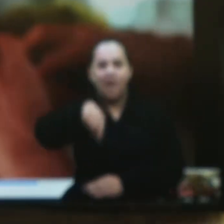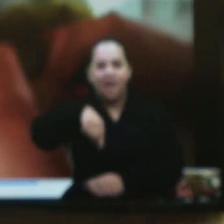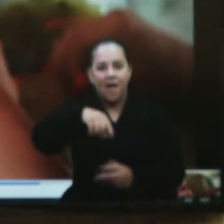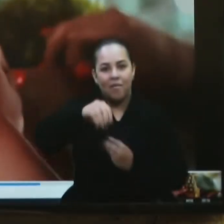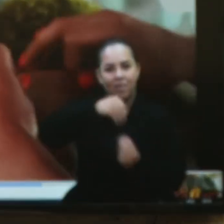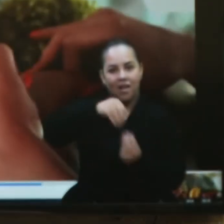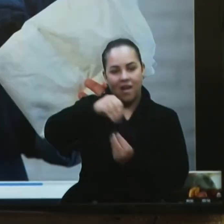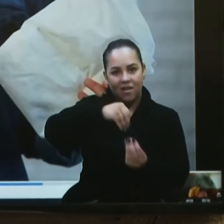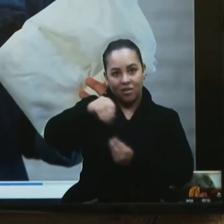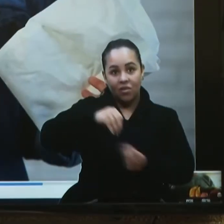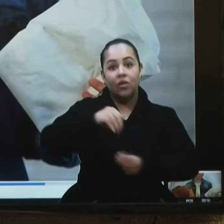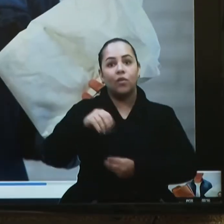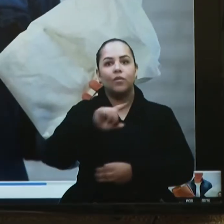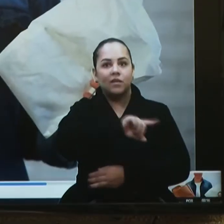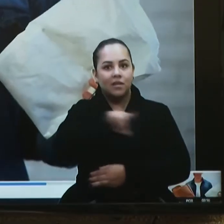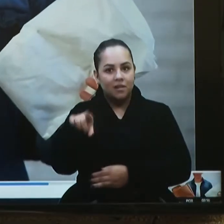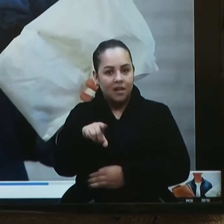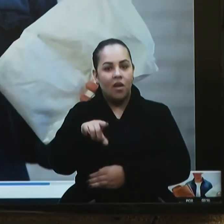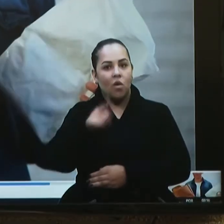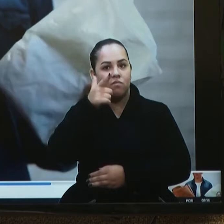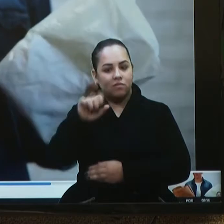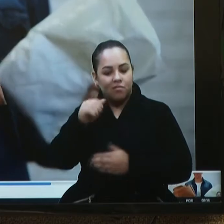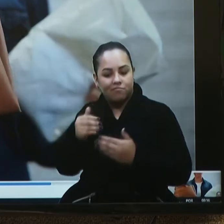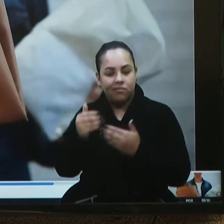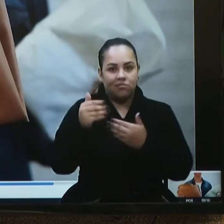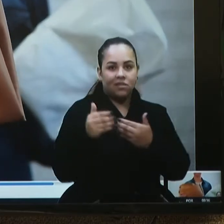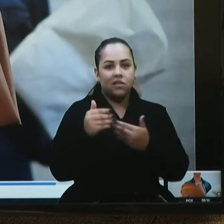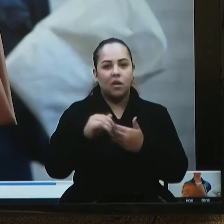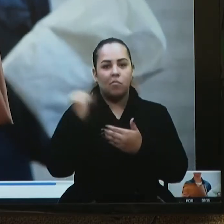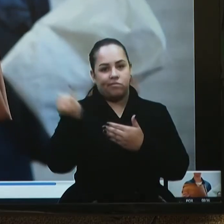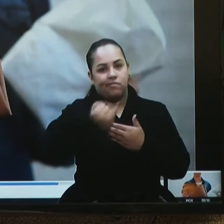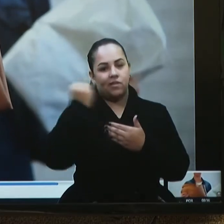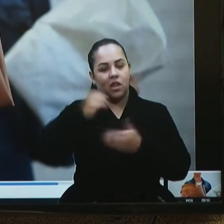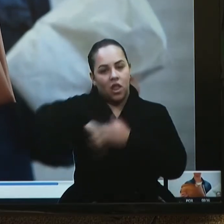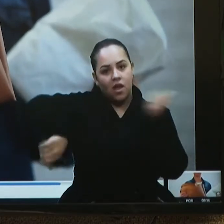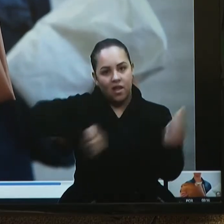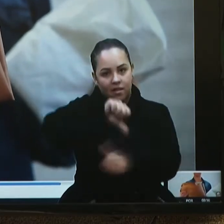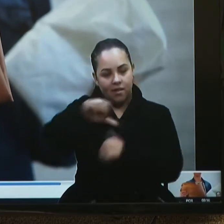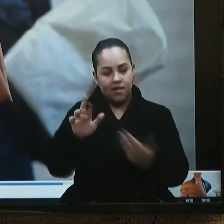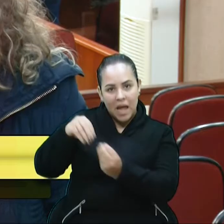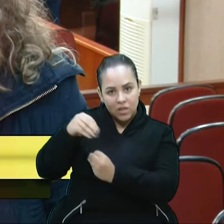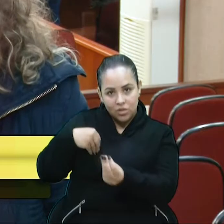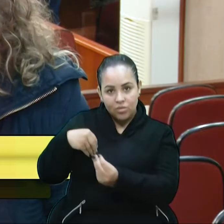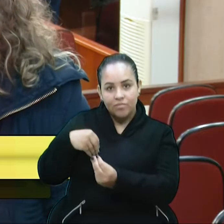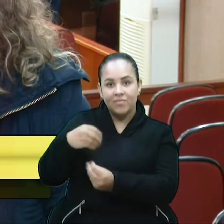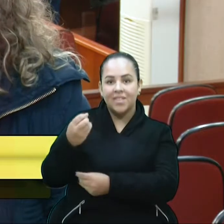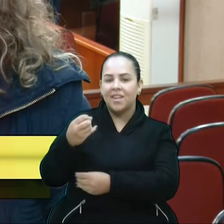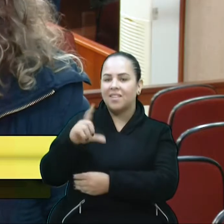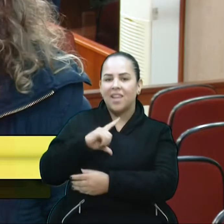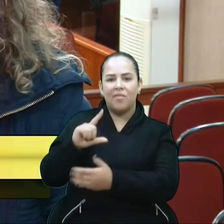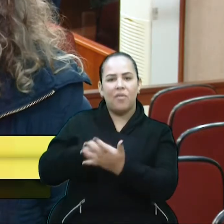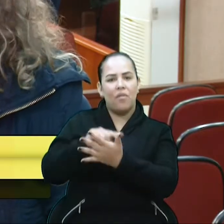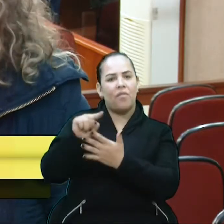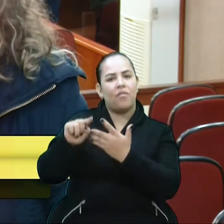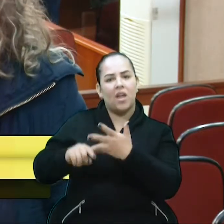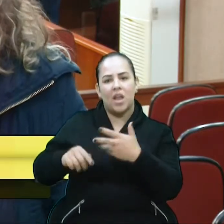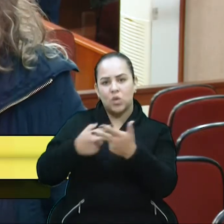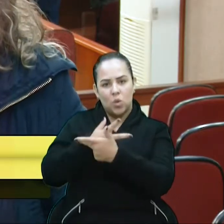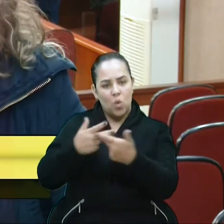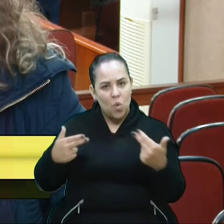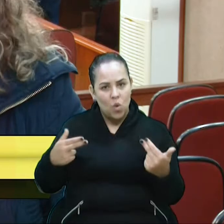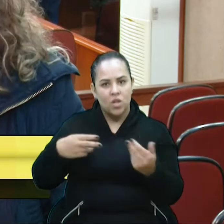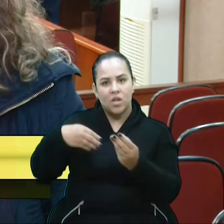mais produz lixo plástico e recicla somente 2% deste material. Nós temos uma quantidade enorme de plástico